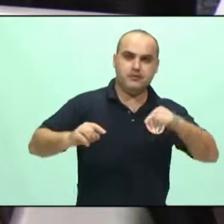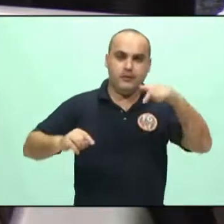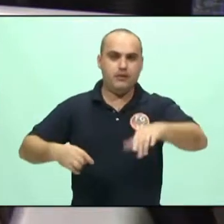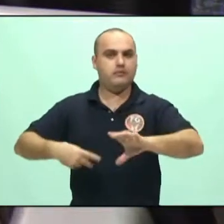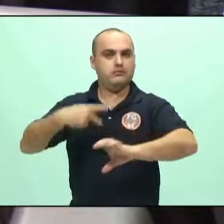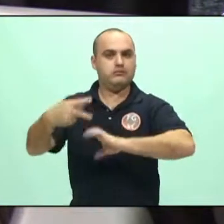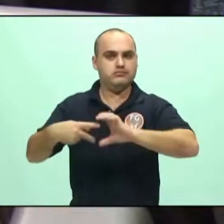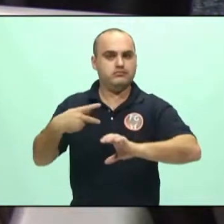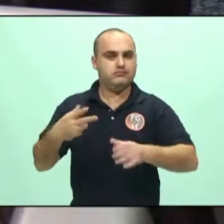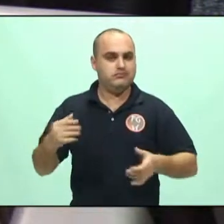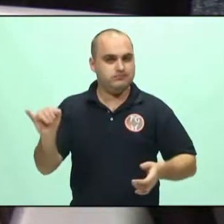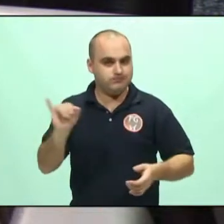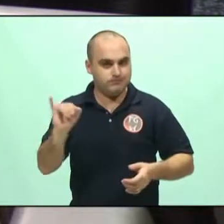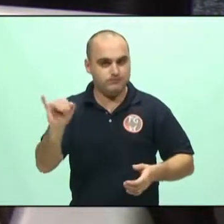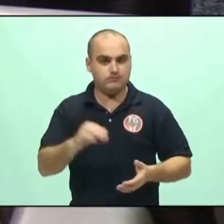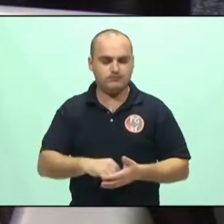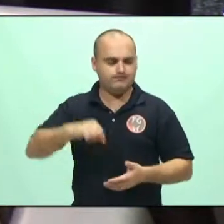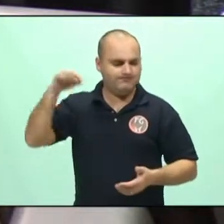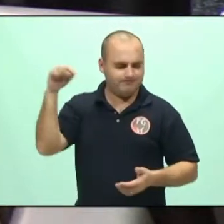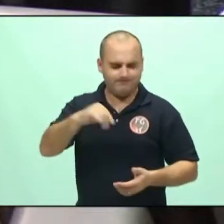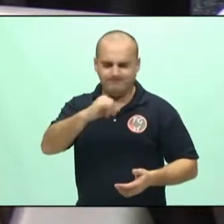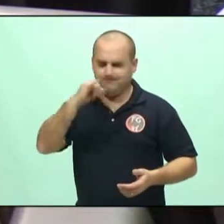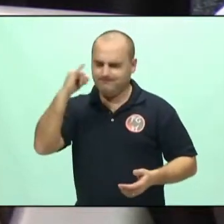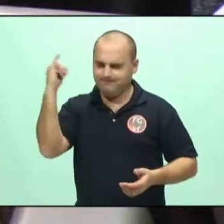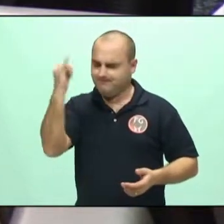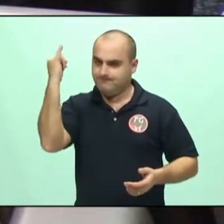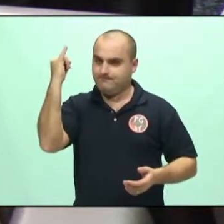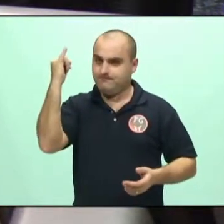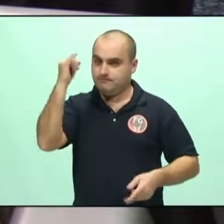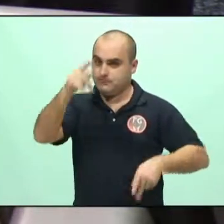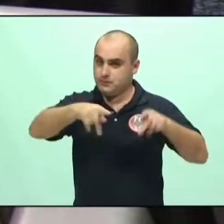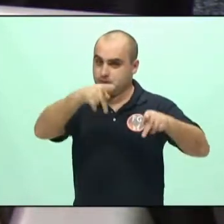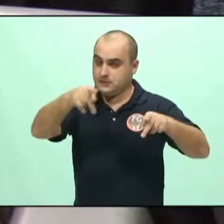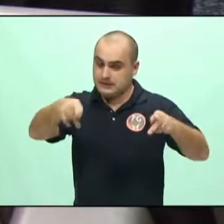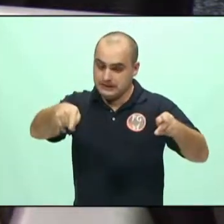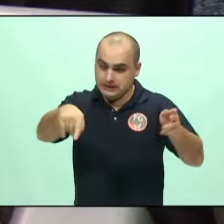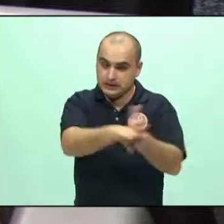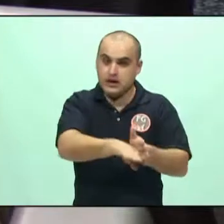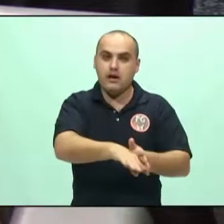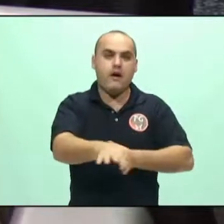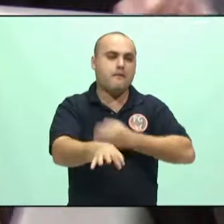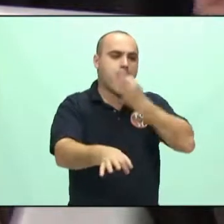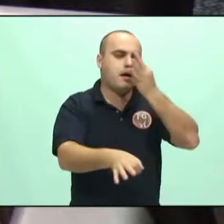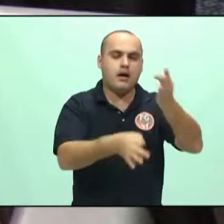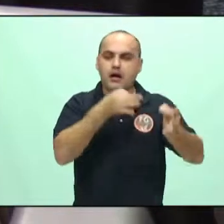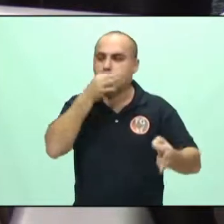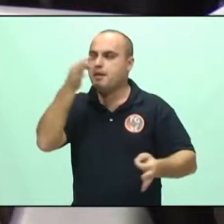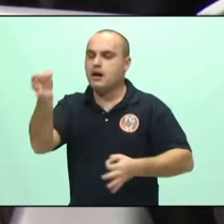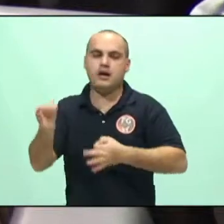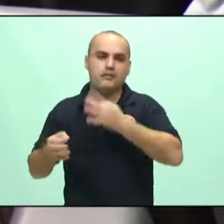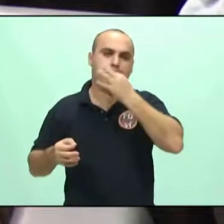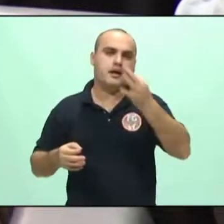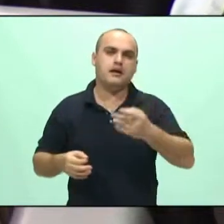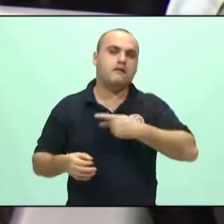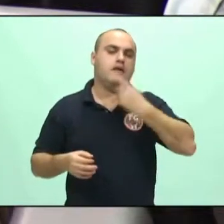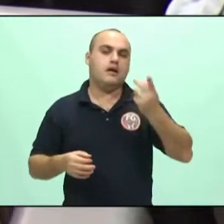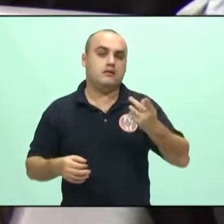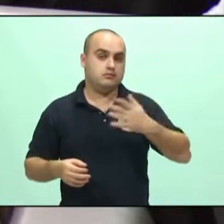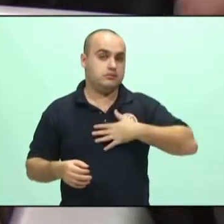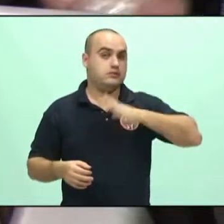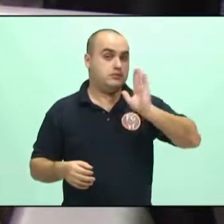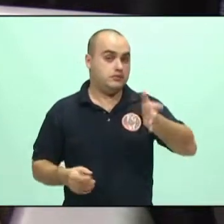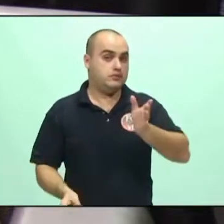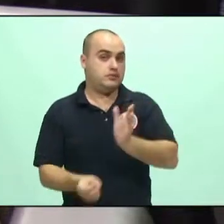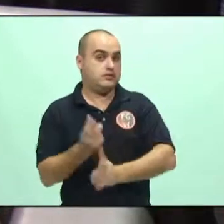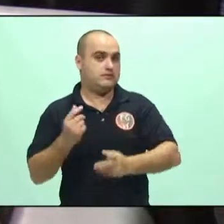isso é precioso quando a população ela chega e dá sua opinião e fala nós fizemos duas duas